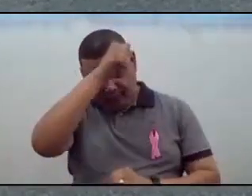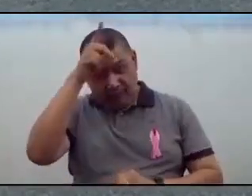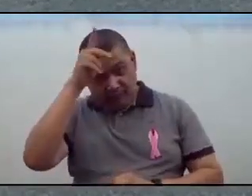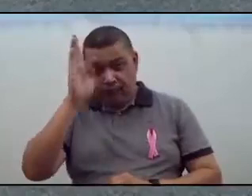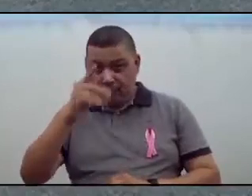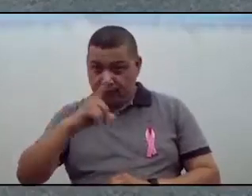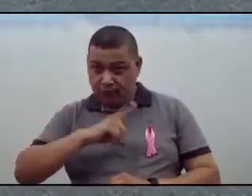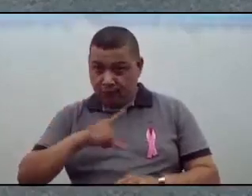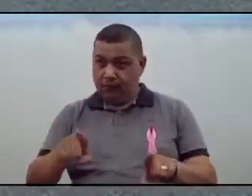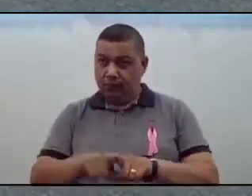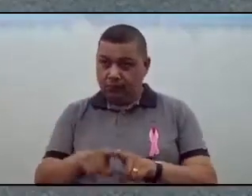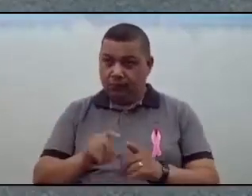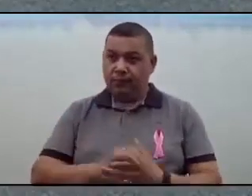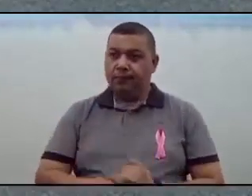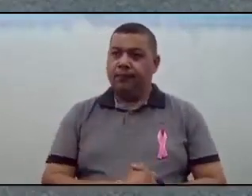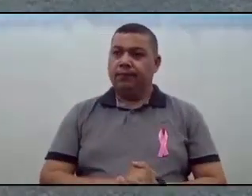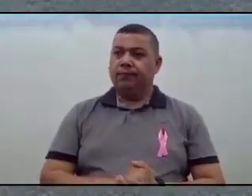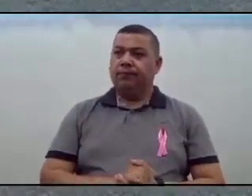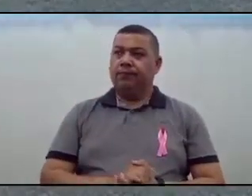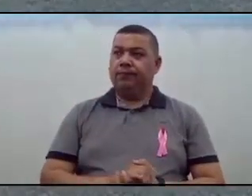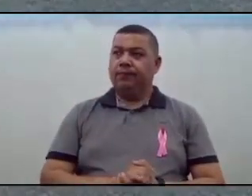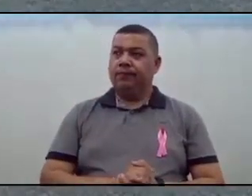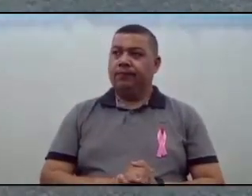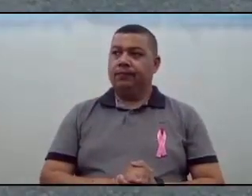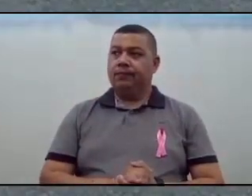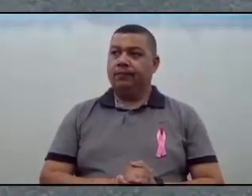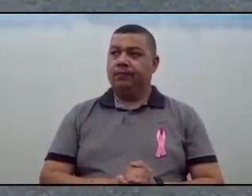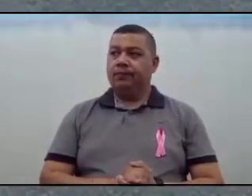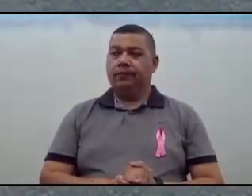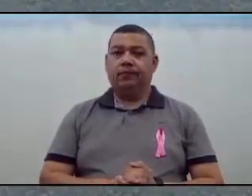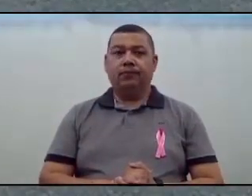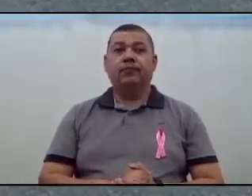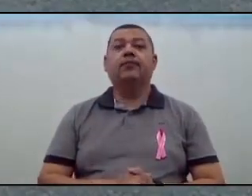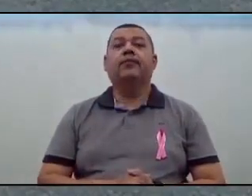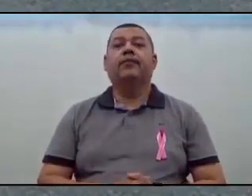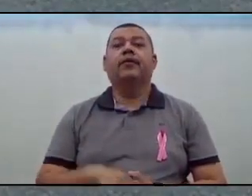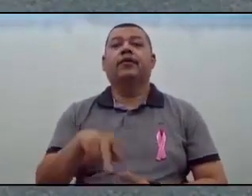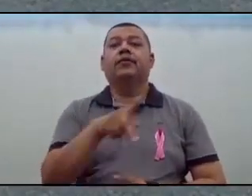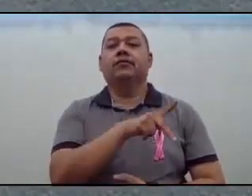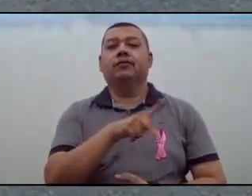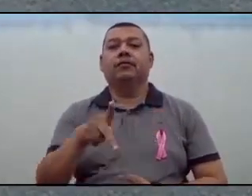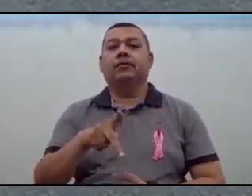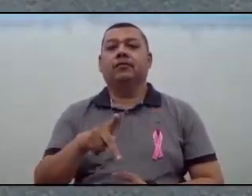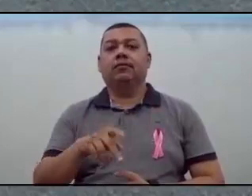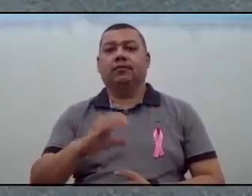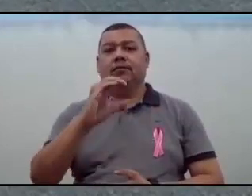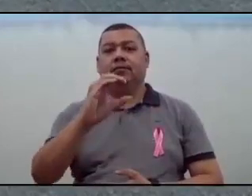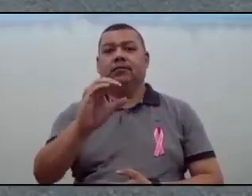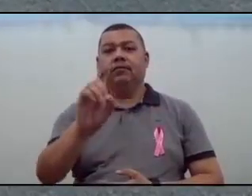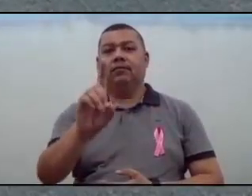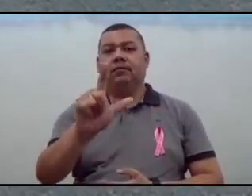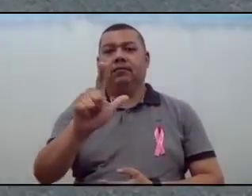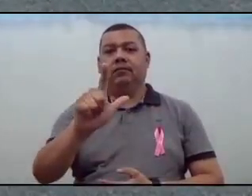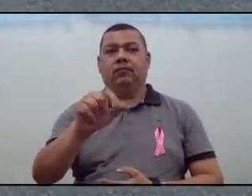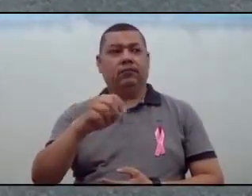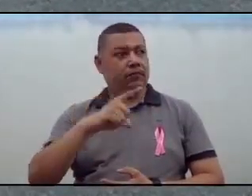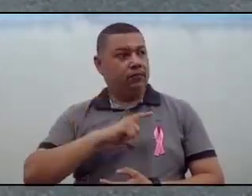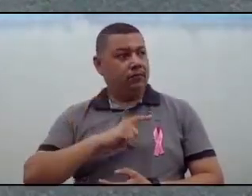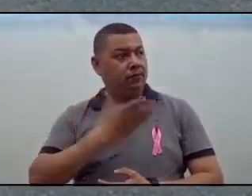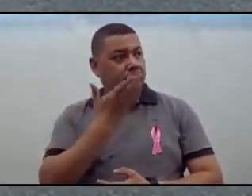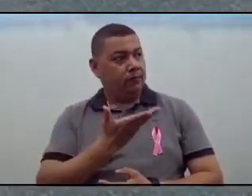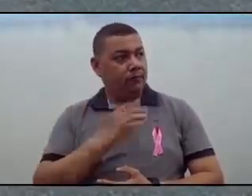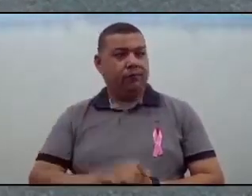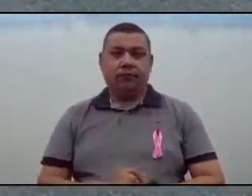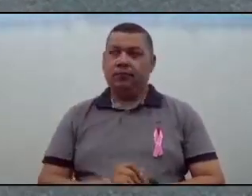aqui. O nosso presidente da Associação da CDL, Clube de Diretores Logistas de